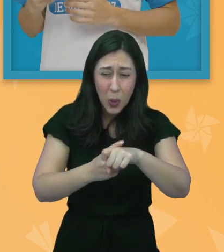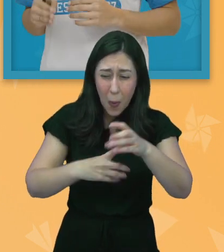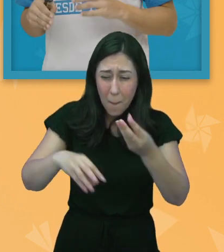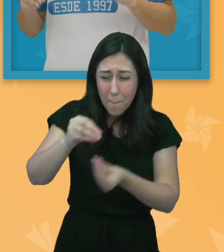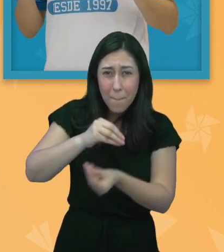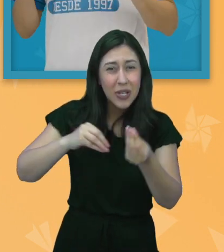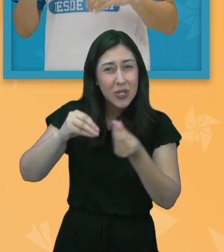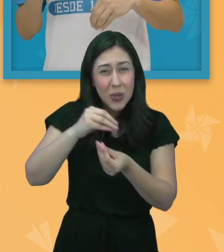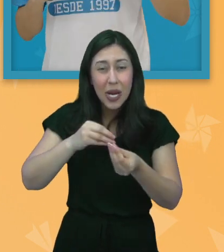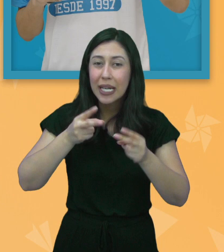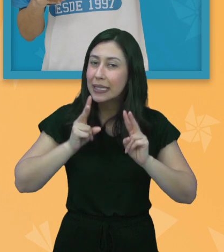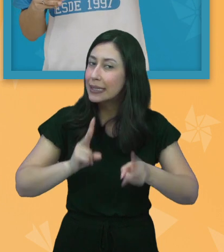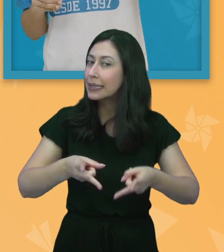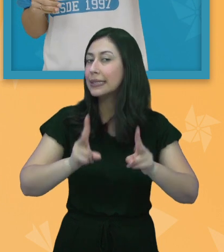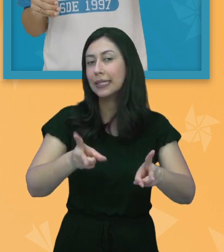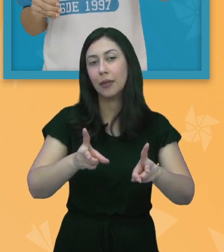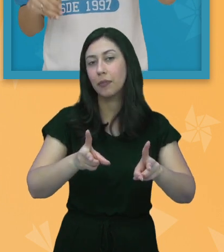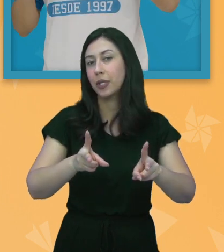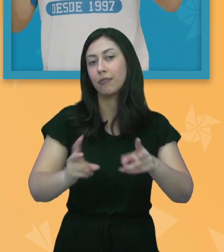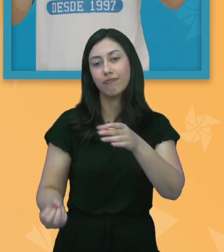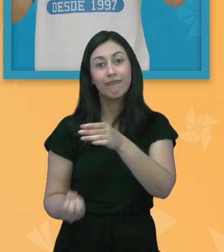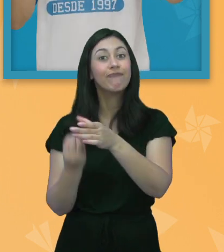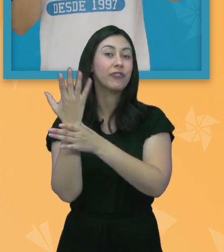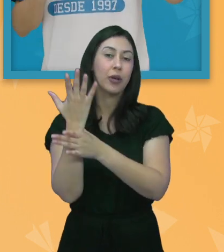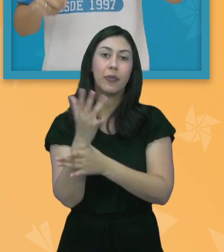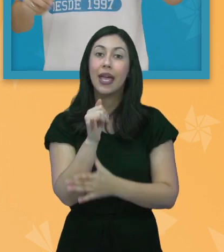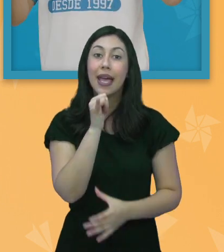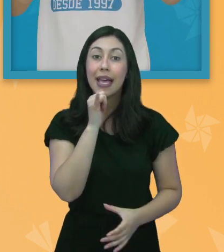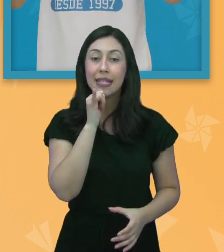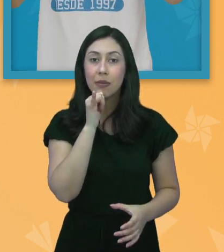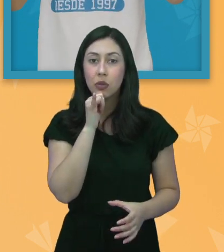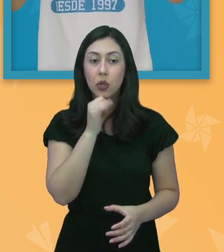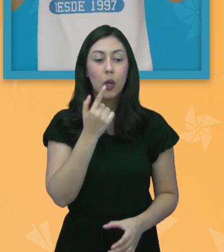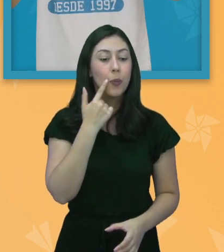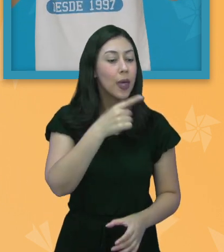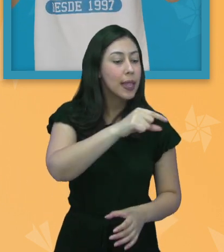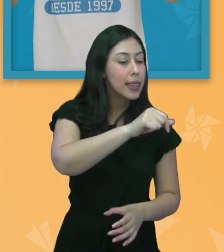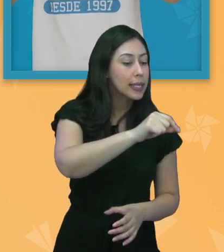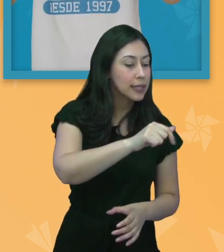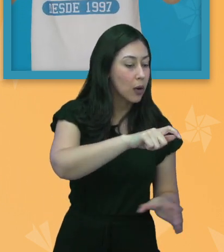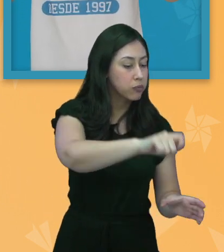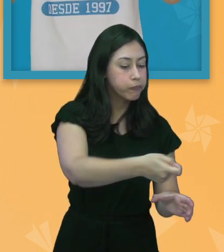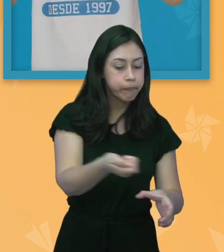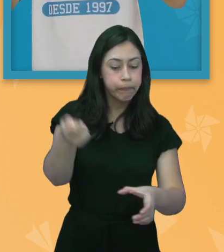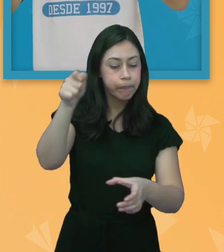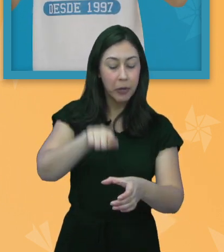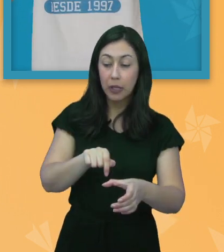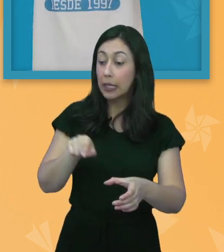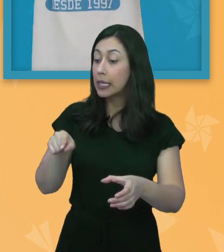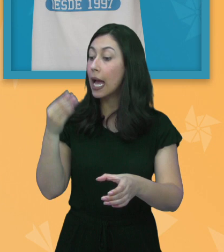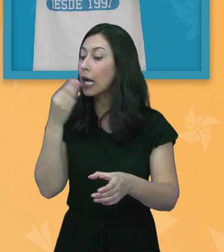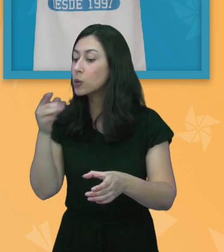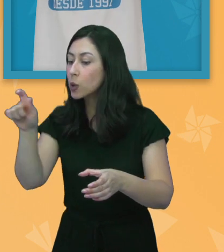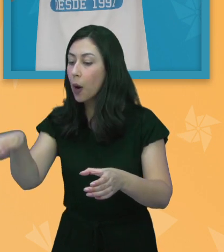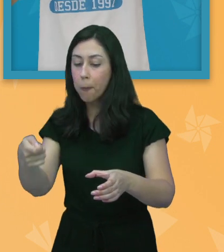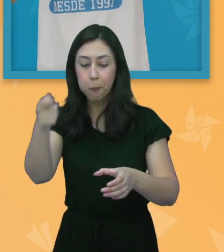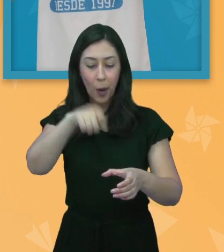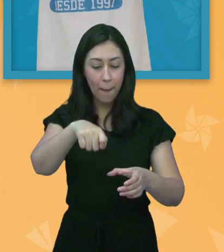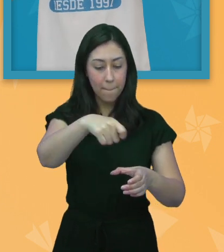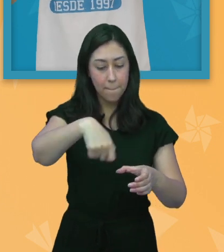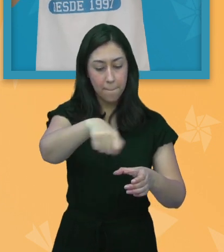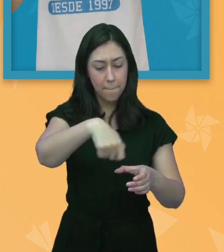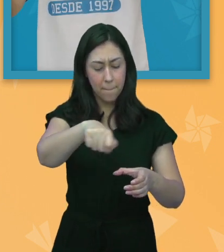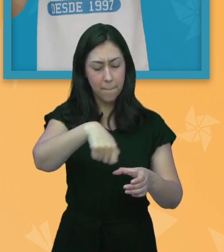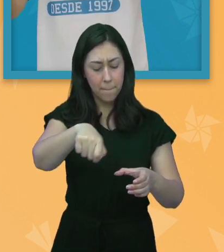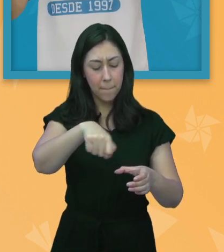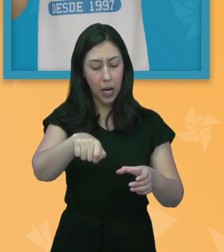será heterogênea. Mistura, por exemplo, pega o sal de cozinha, uma colher de sal de cozinha, uma colher de açúcar refinado.